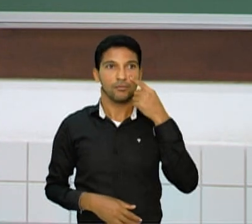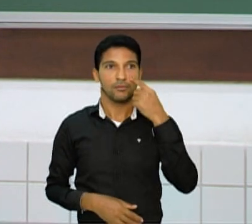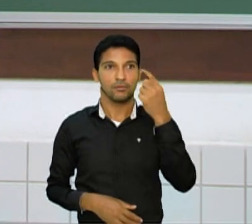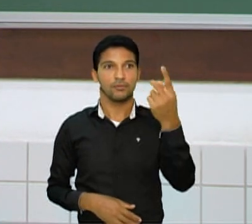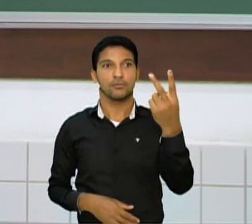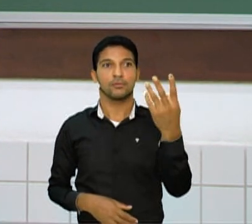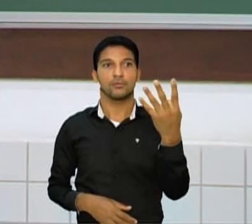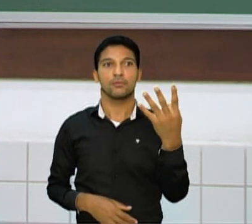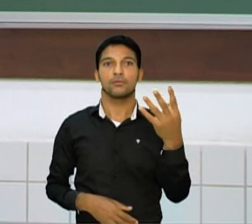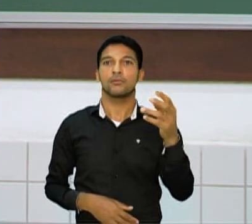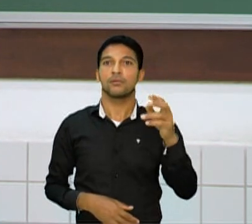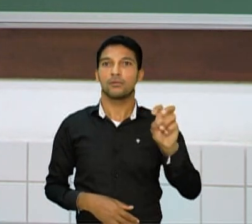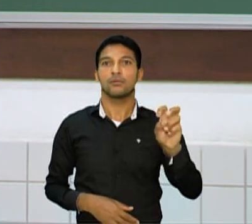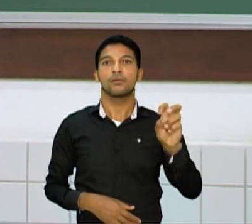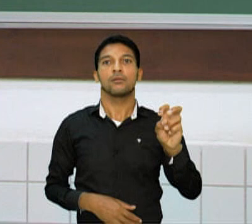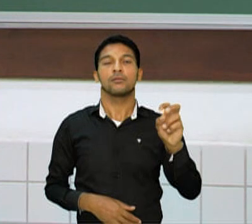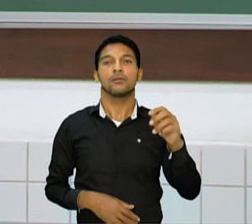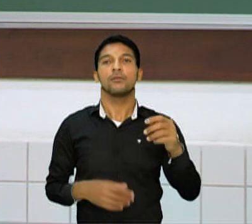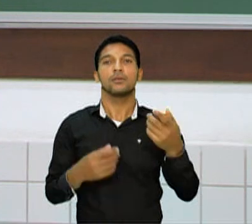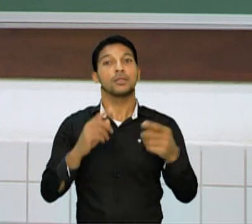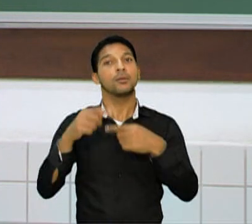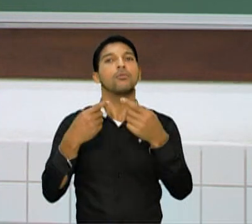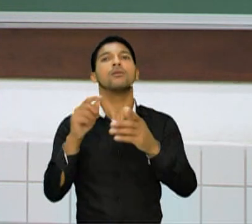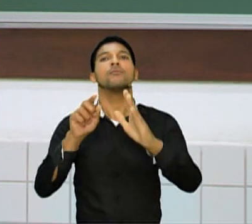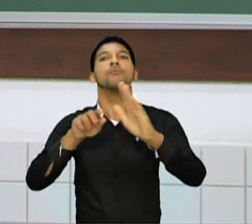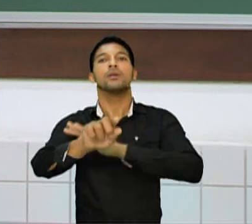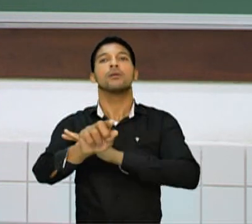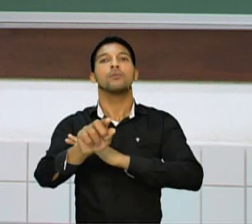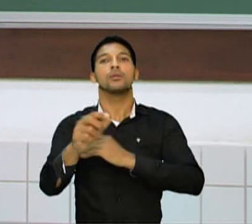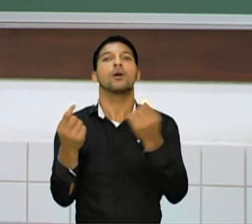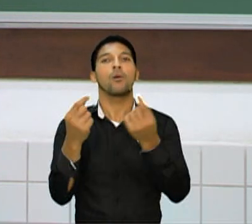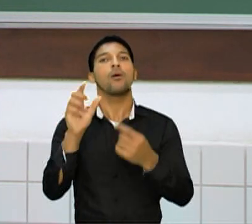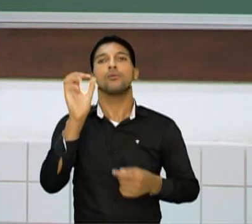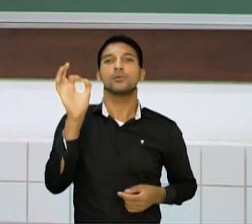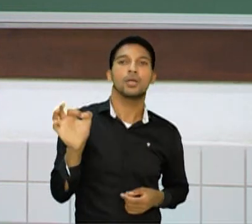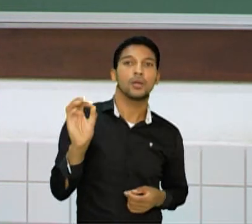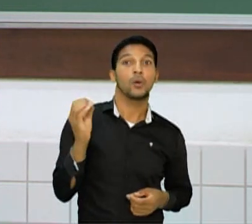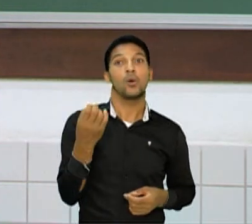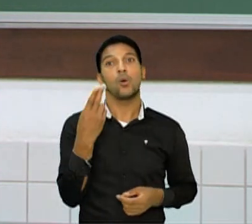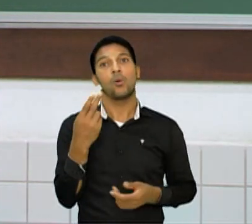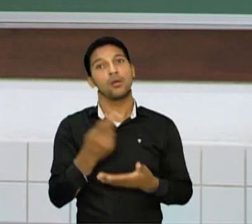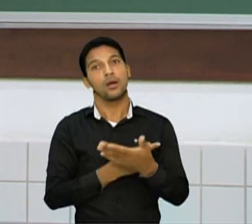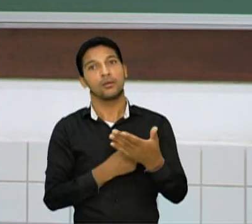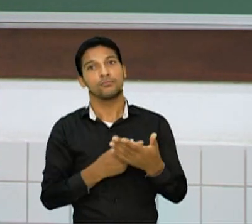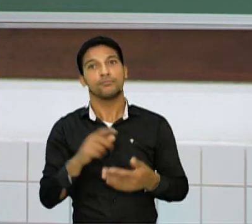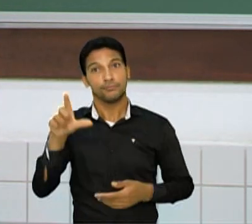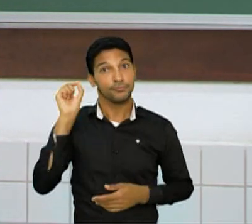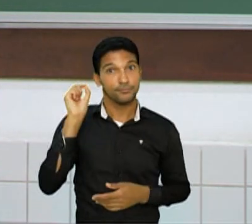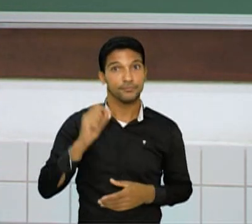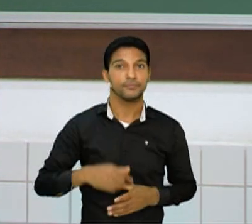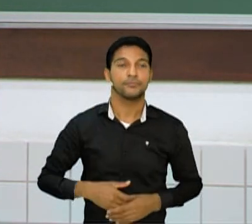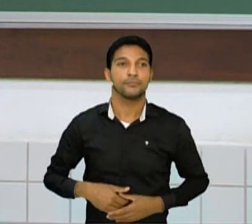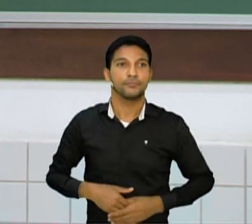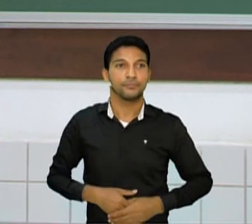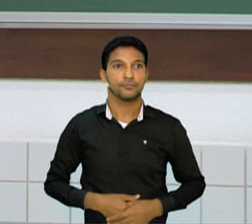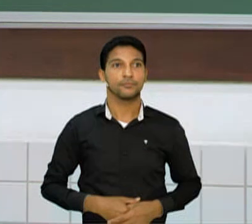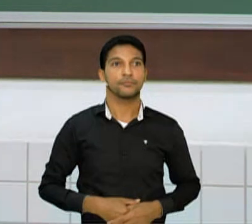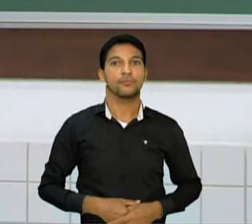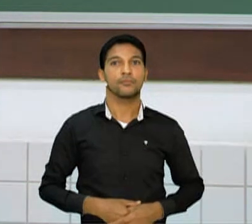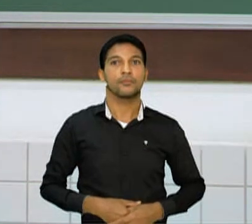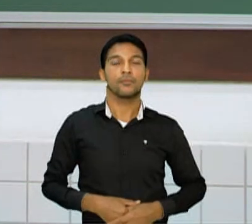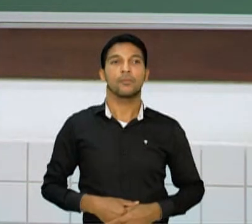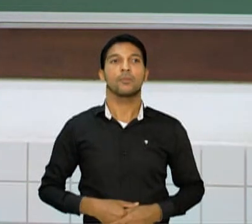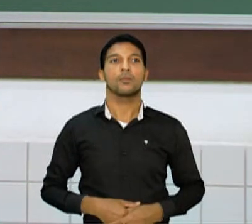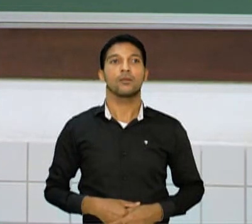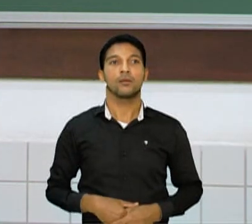logicamente, na sequência vai se perguntar quais delas ou estão corretas ou estão incorretas. Neste contexto, afirma-se